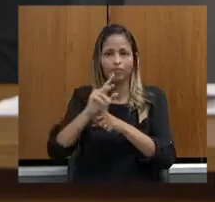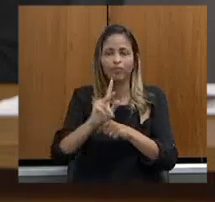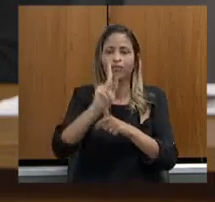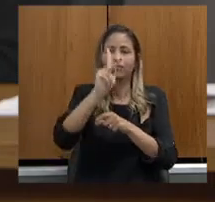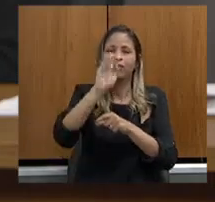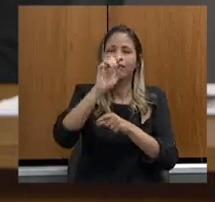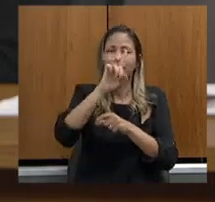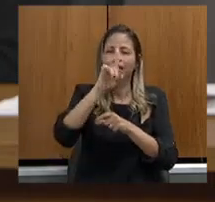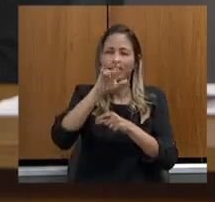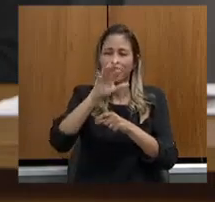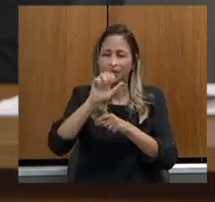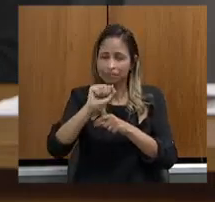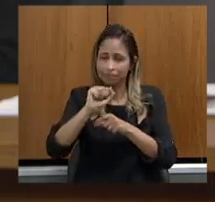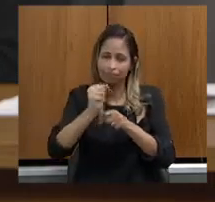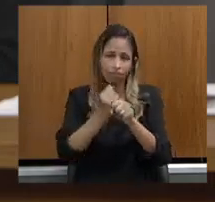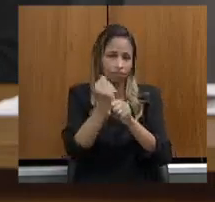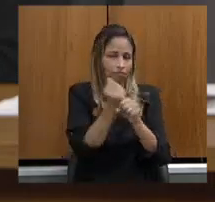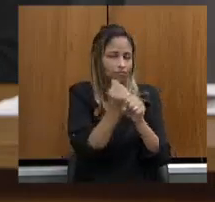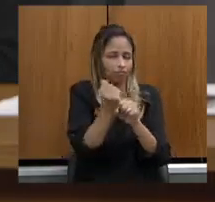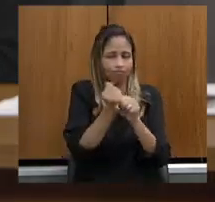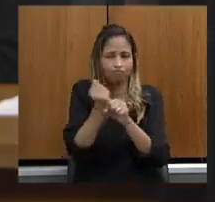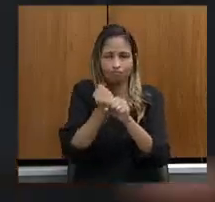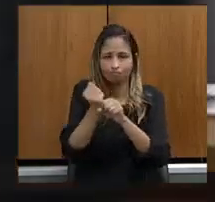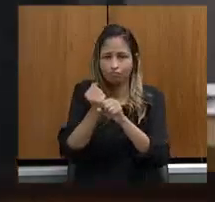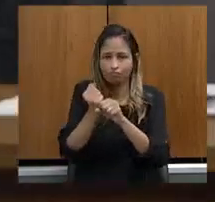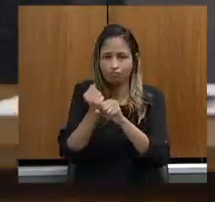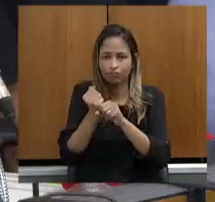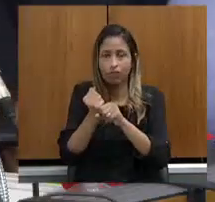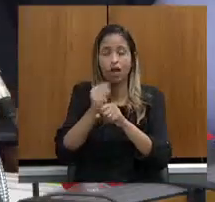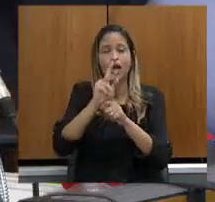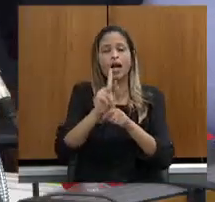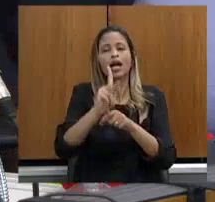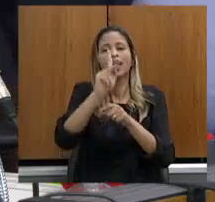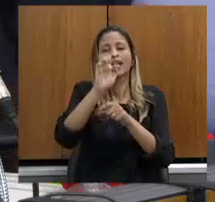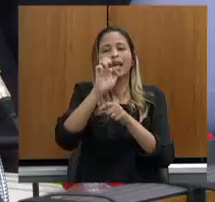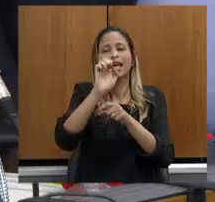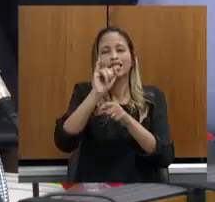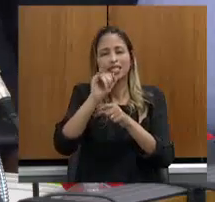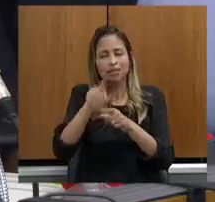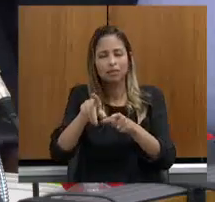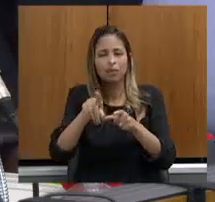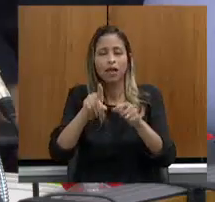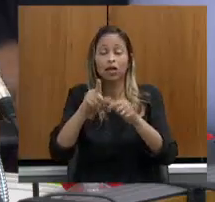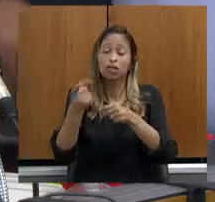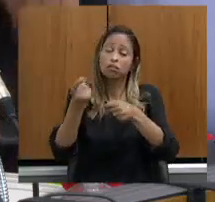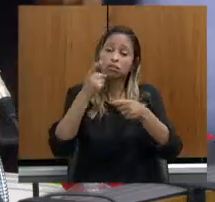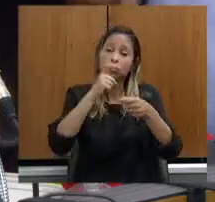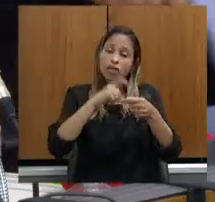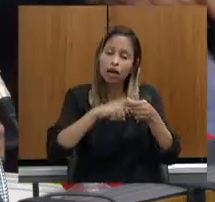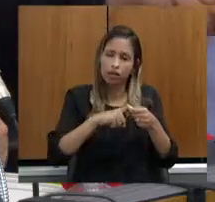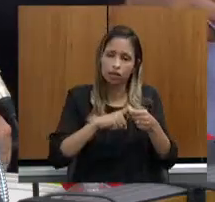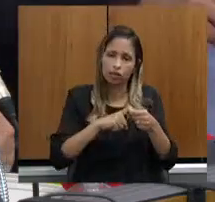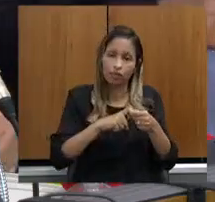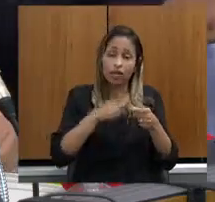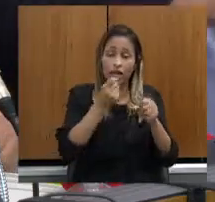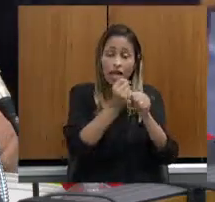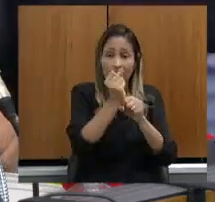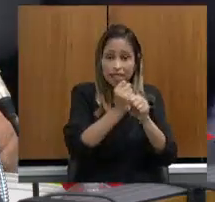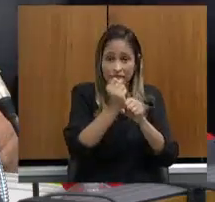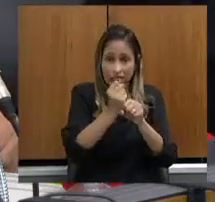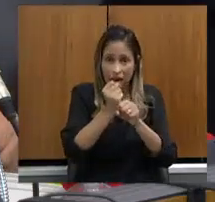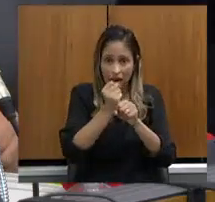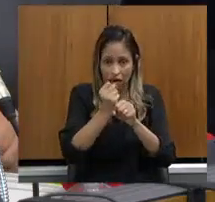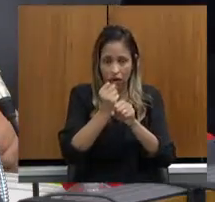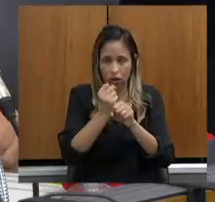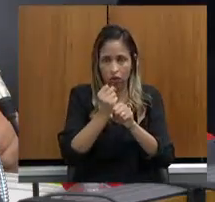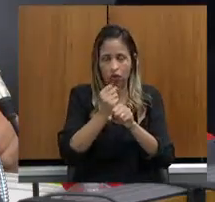realmente é algo que vem de anos né não é não execução de quese e nós estamos buscando reverter isso nesse ano a nossa